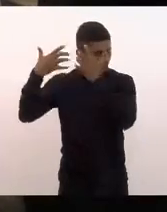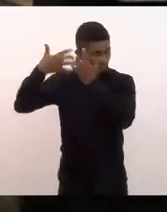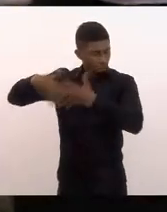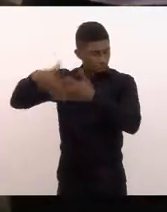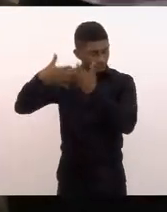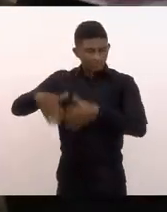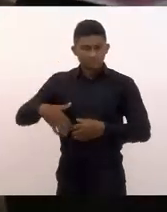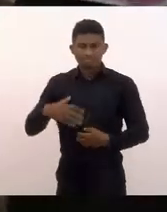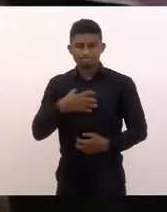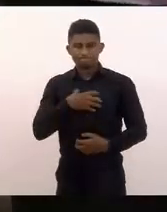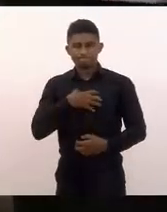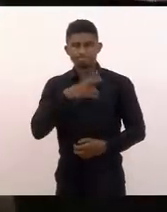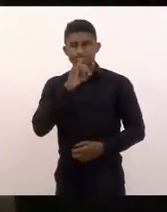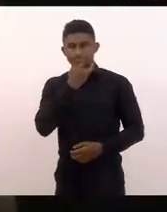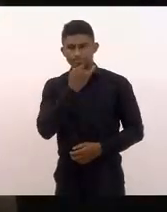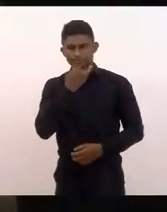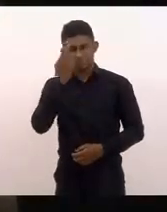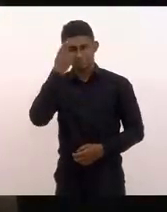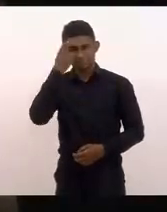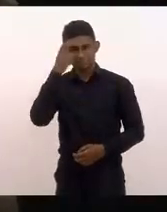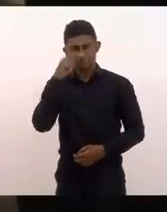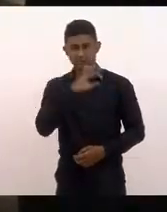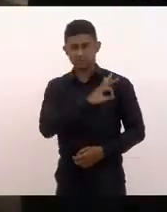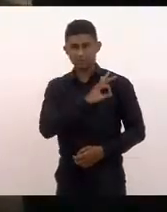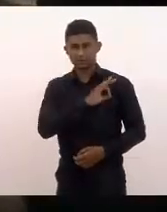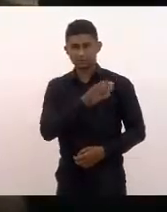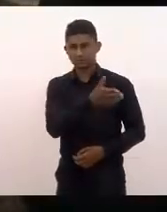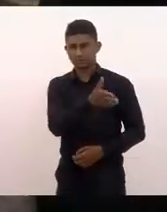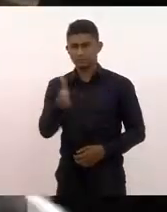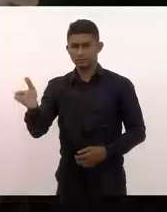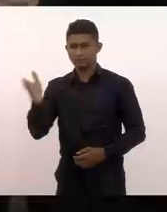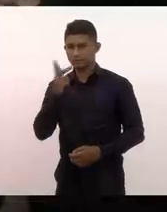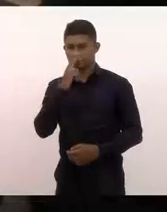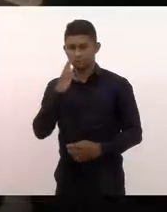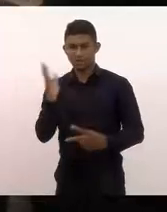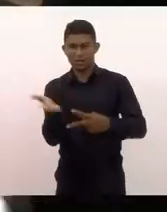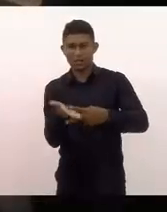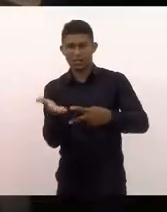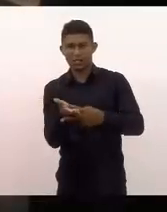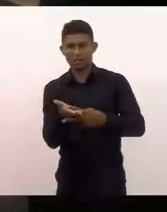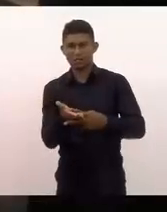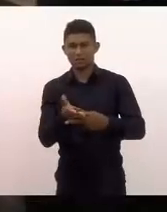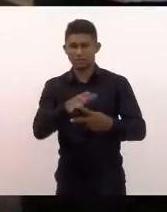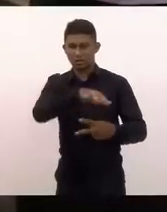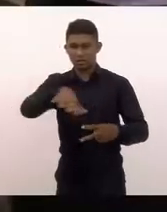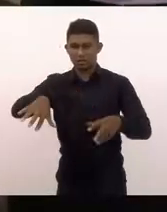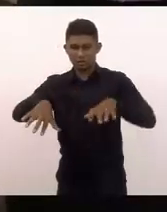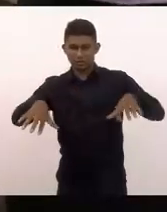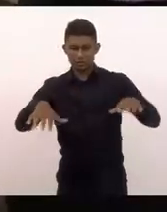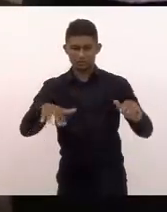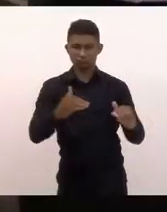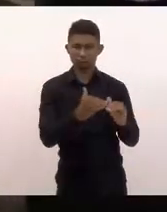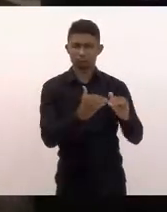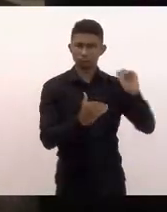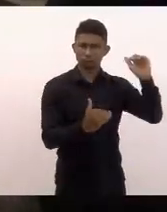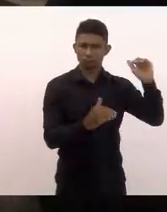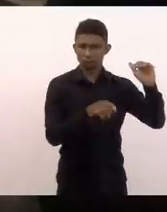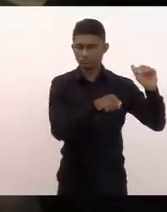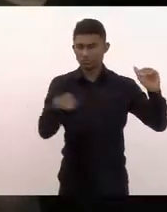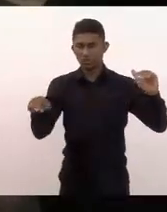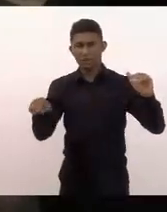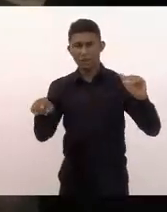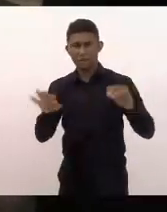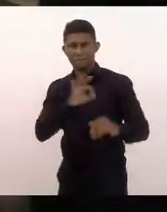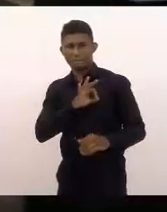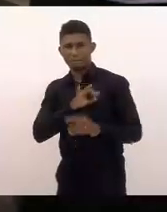tratar a polícia dividida em oficiais e praças. Chega disso. Até porque quem está